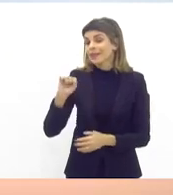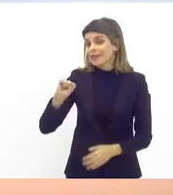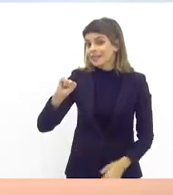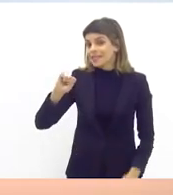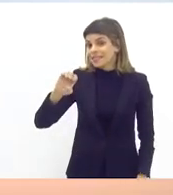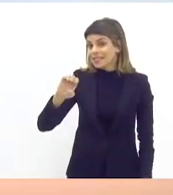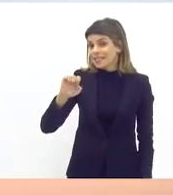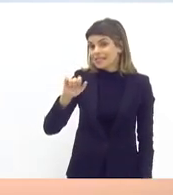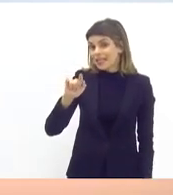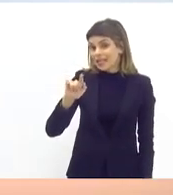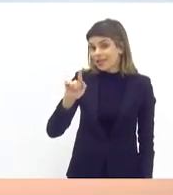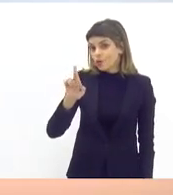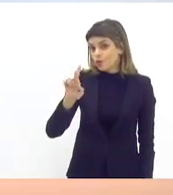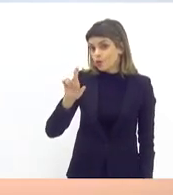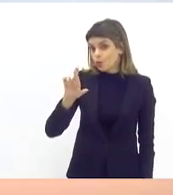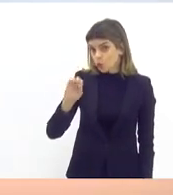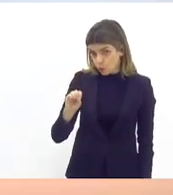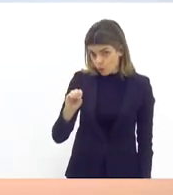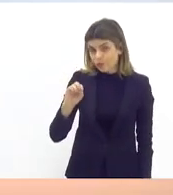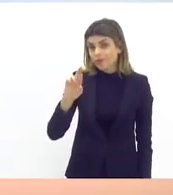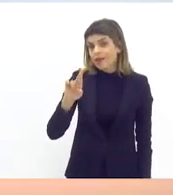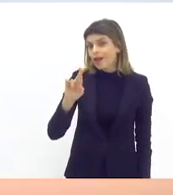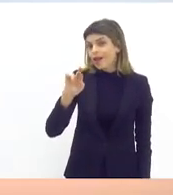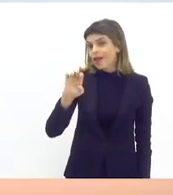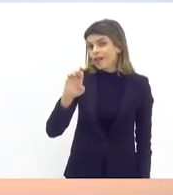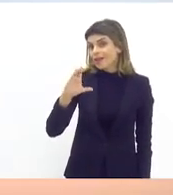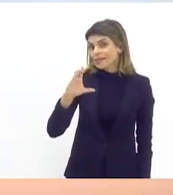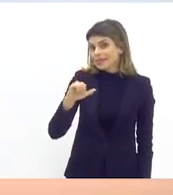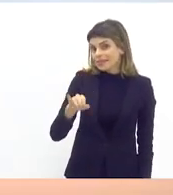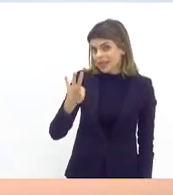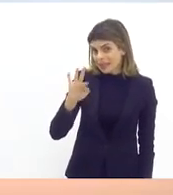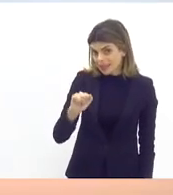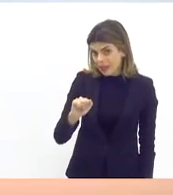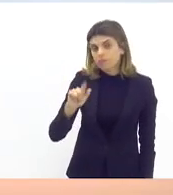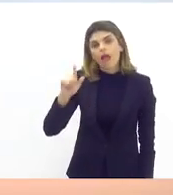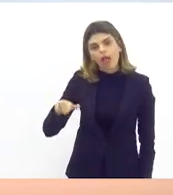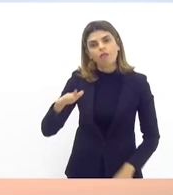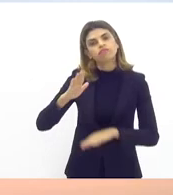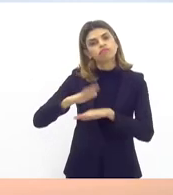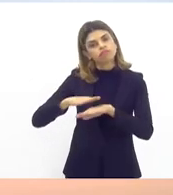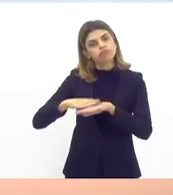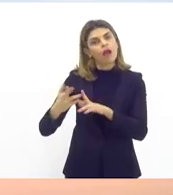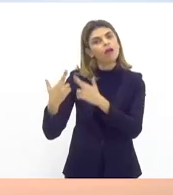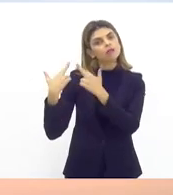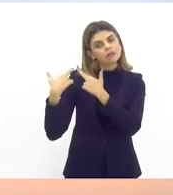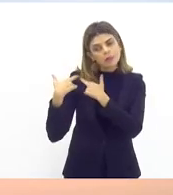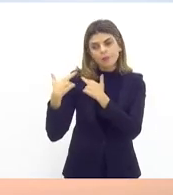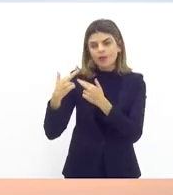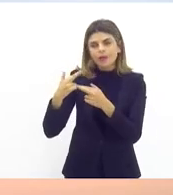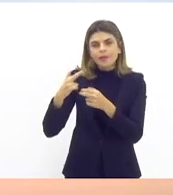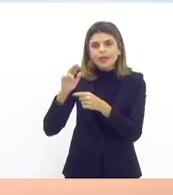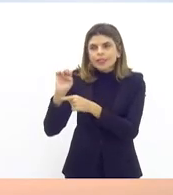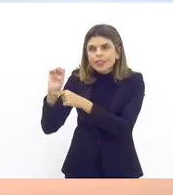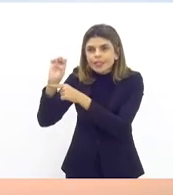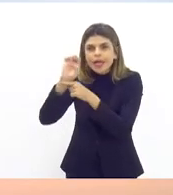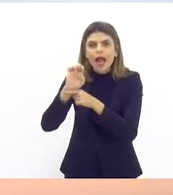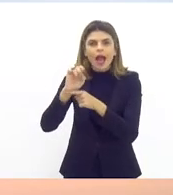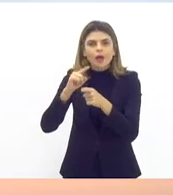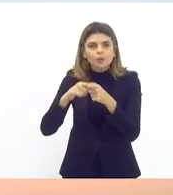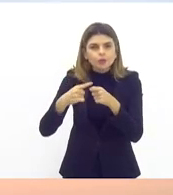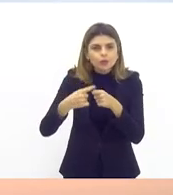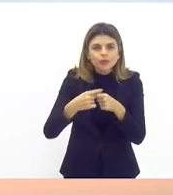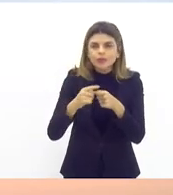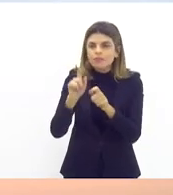são 3% dessa parcela distribuída pelo destino, que é alocada para aqueles estados e municípios que têm maior perda